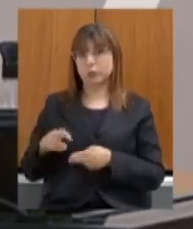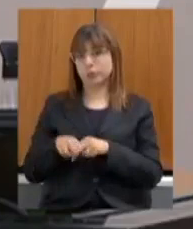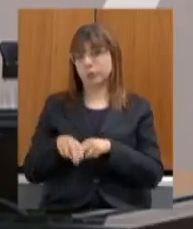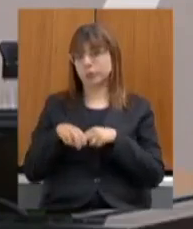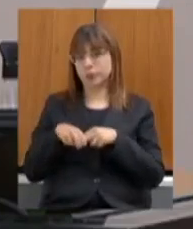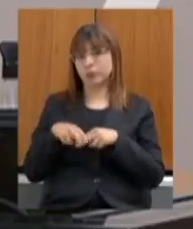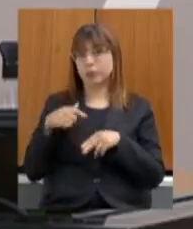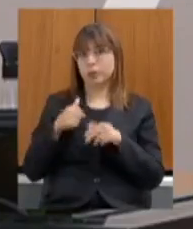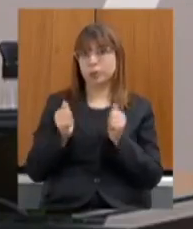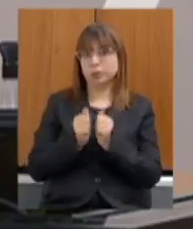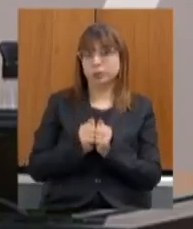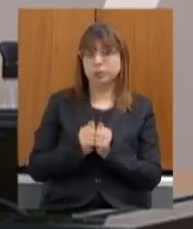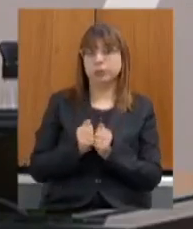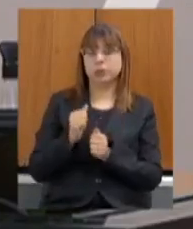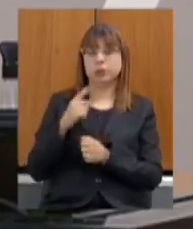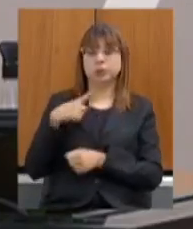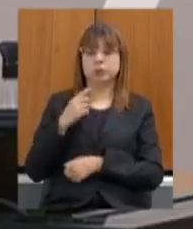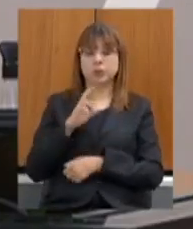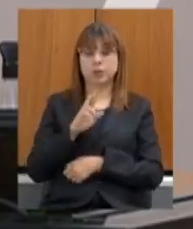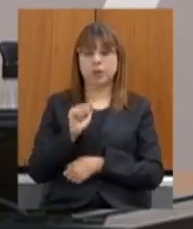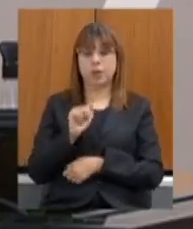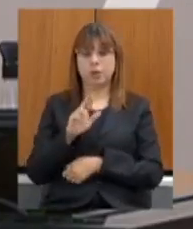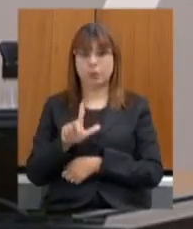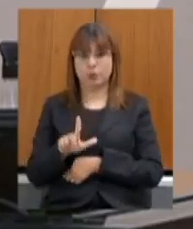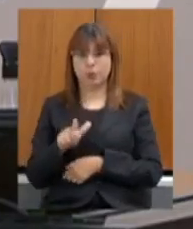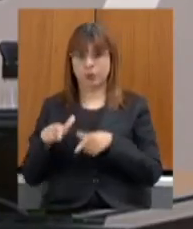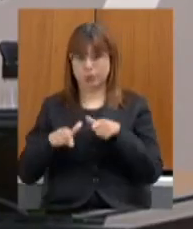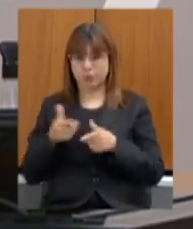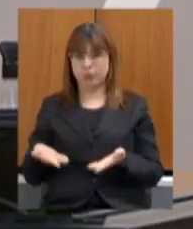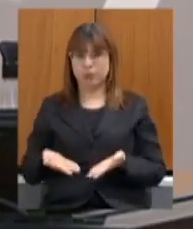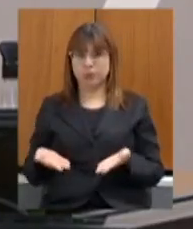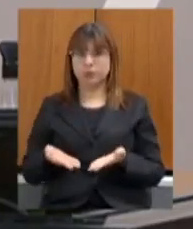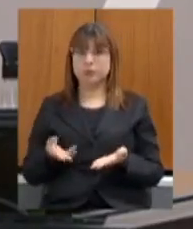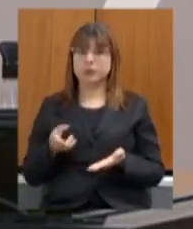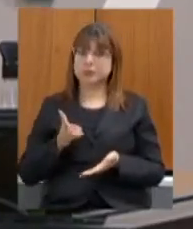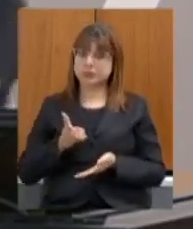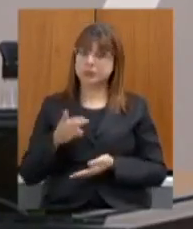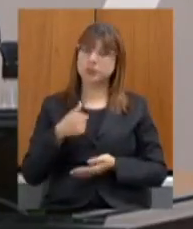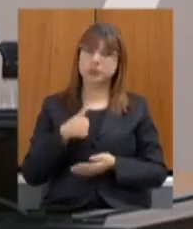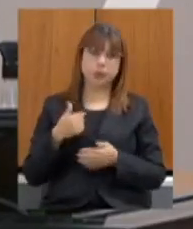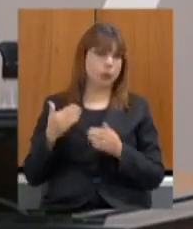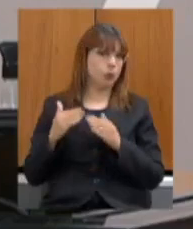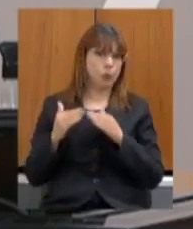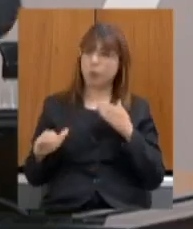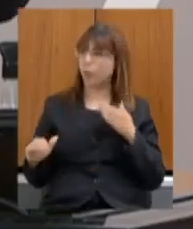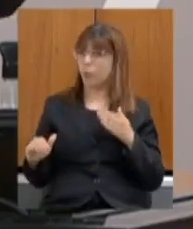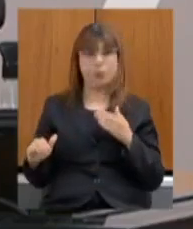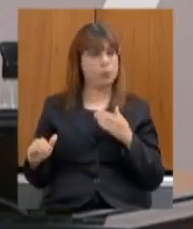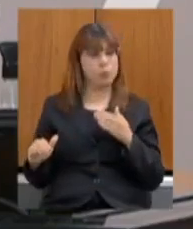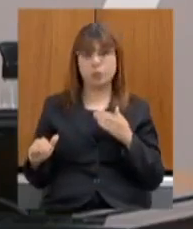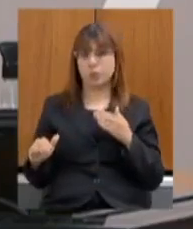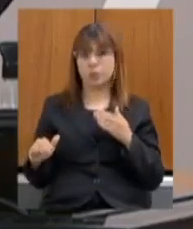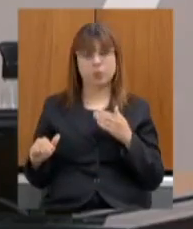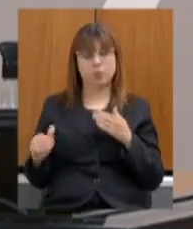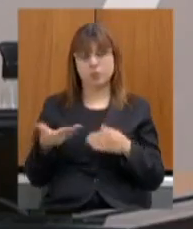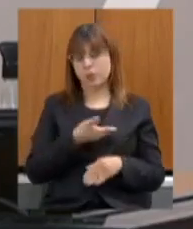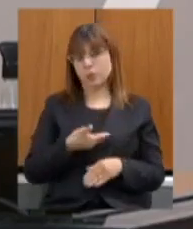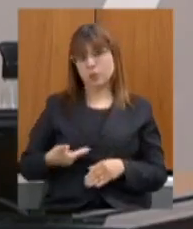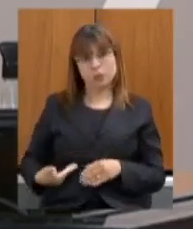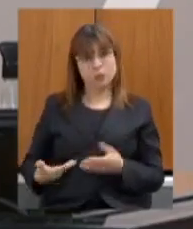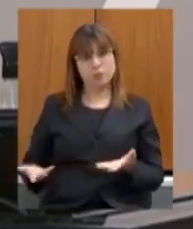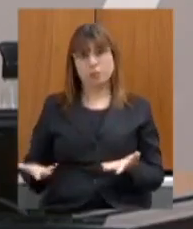posição que eu e o deputado Raul exercemos hoje, por vezes, eu discordo dos posicionamentos do governo,